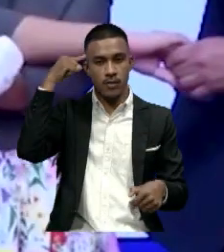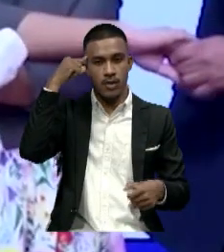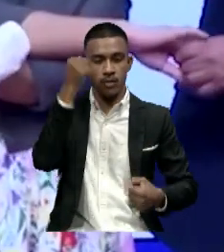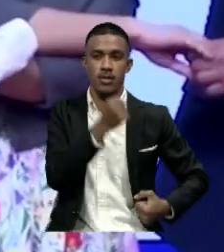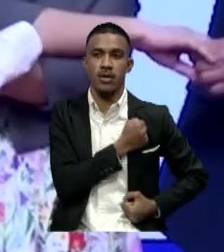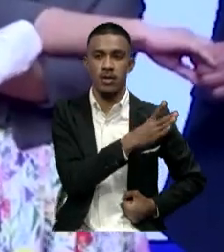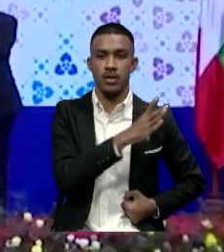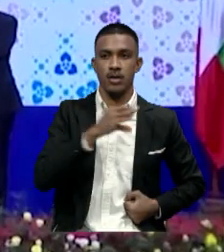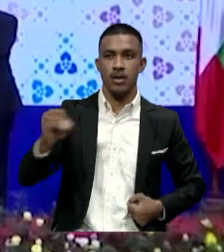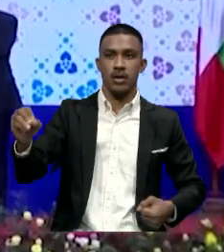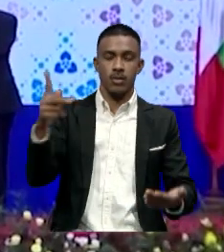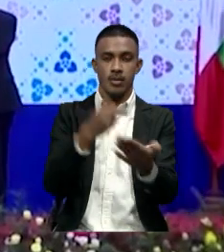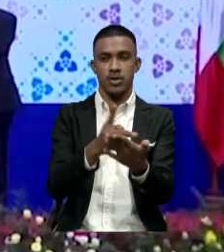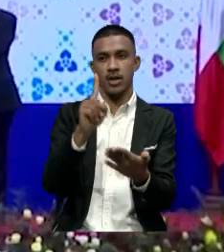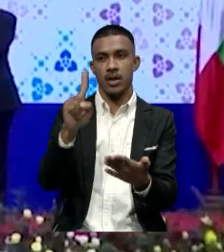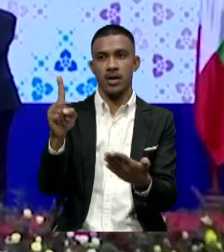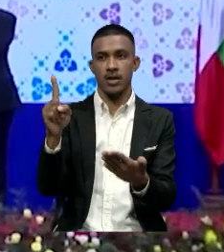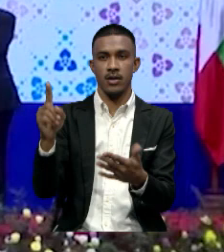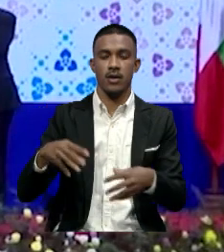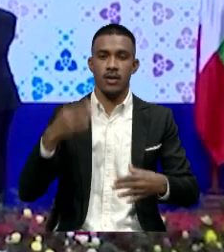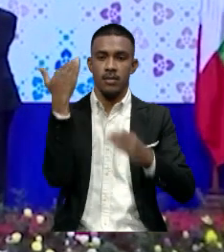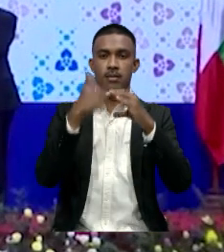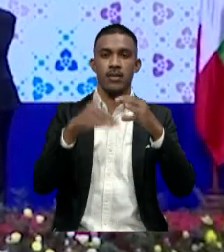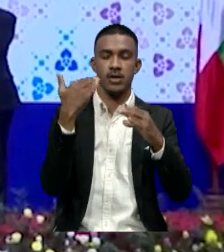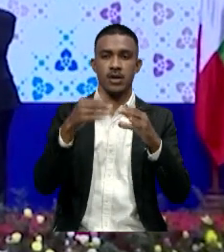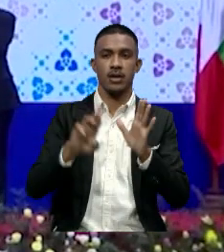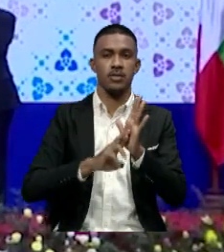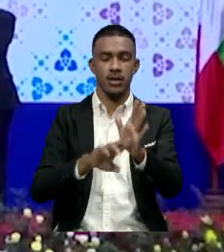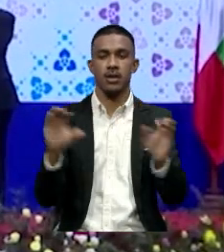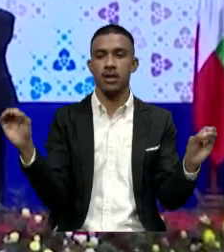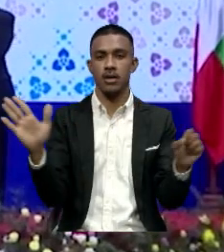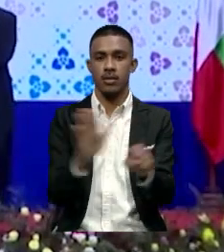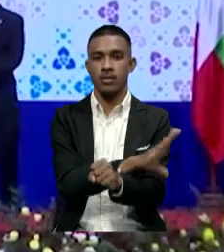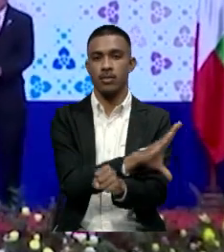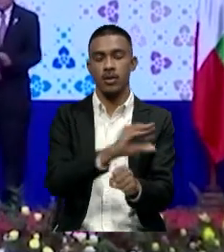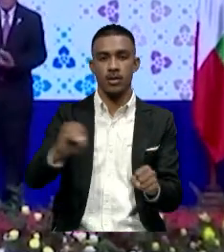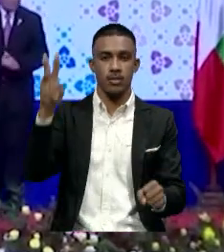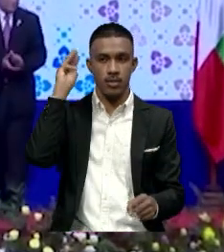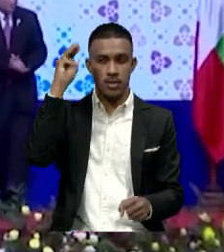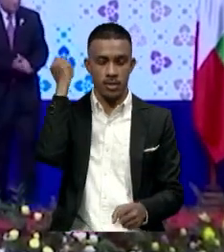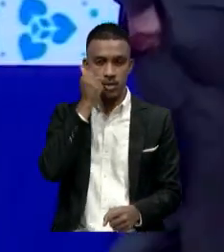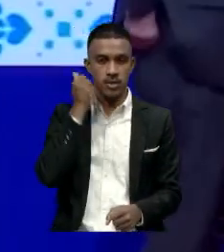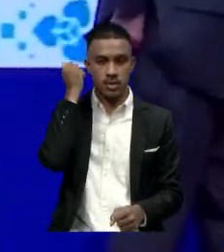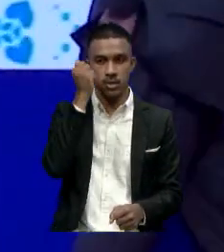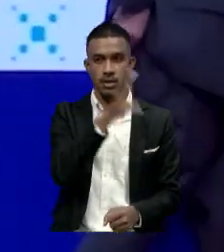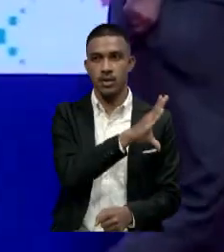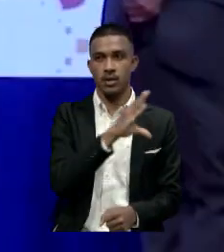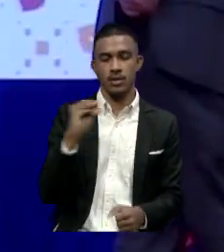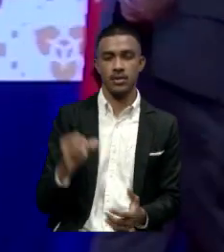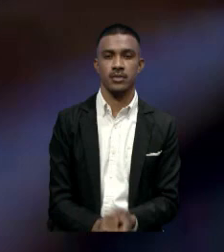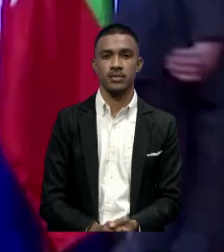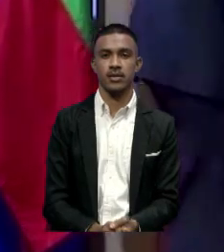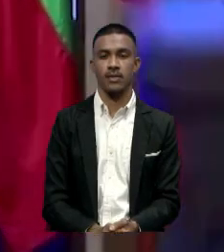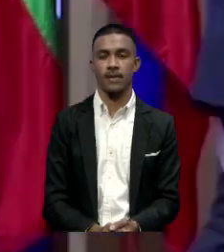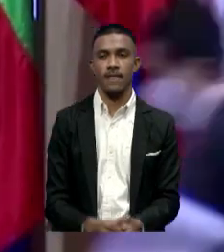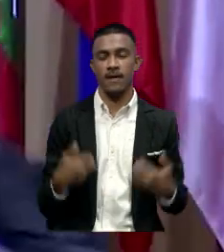rejeita proposta ida, a tomanda representante la conjunto. Ministro Negócios Estrangeiros, Associação Nações Sudeste Asiático, reúne